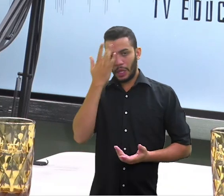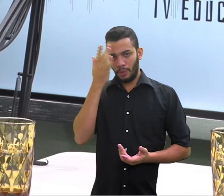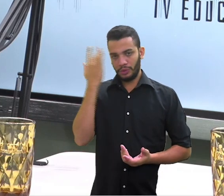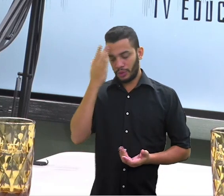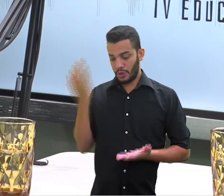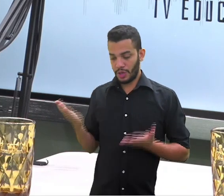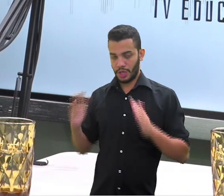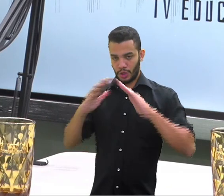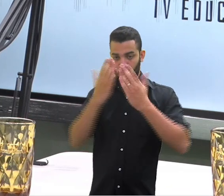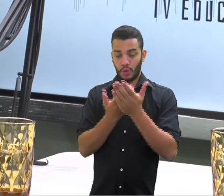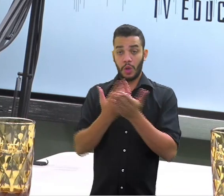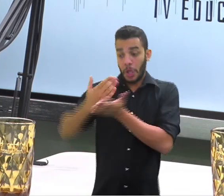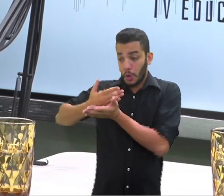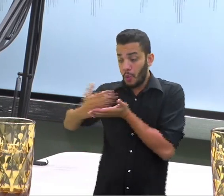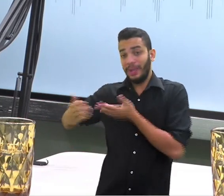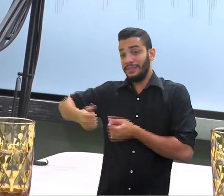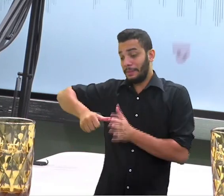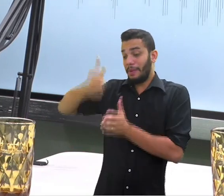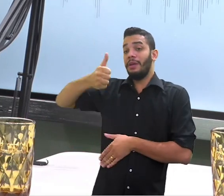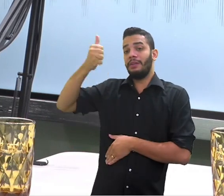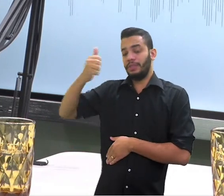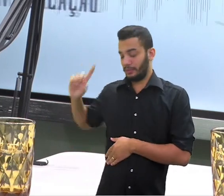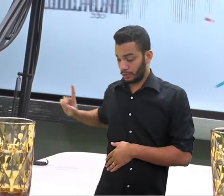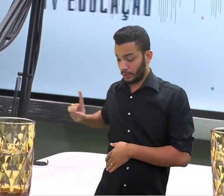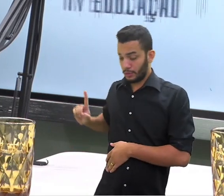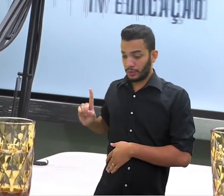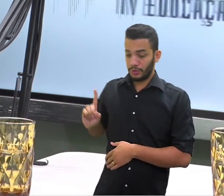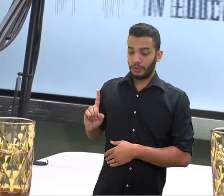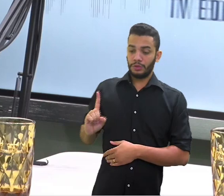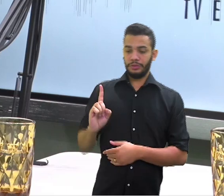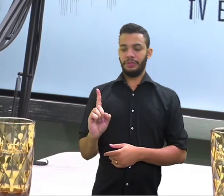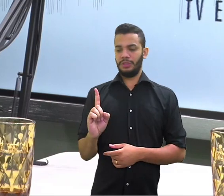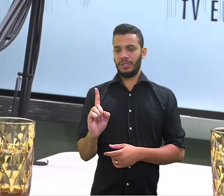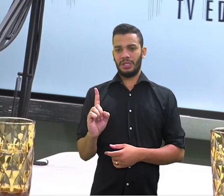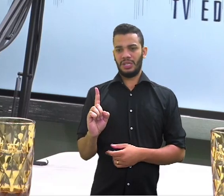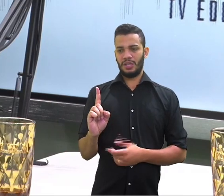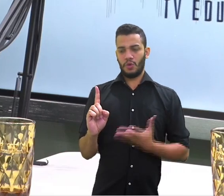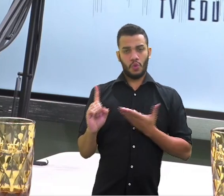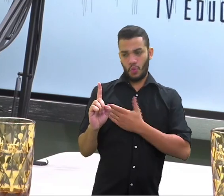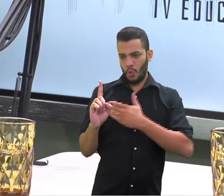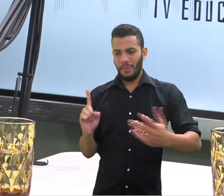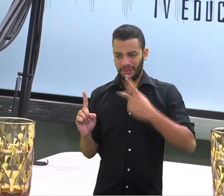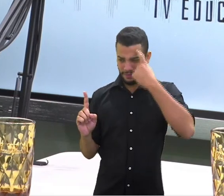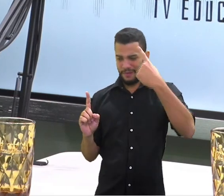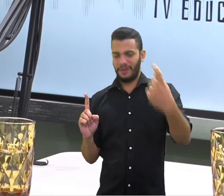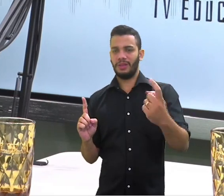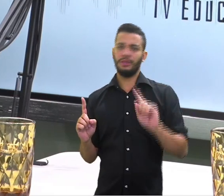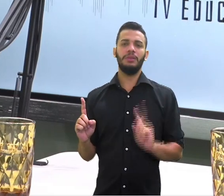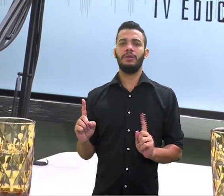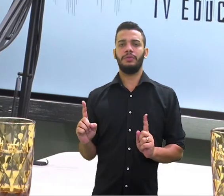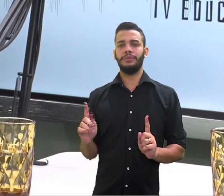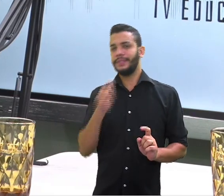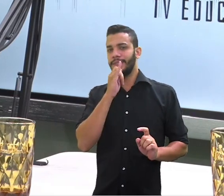agredir um professor. No primeiro dia de aula, ele já vai no amigo e bate. São vários erros que vão encorajando essa pessoa que comete